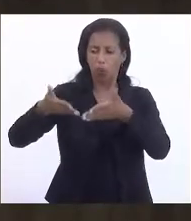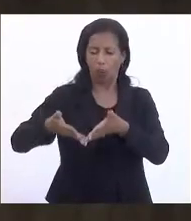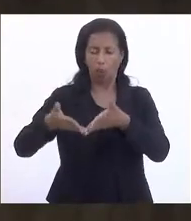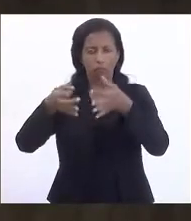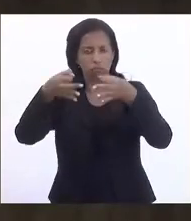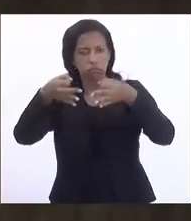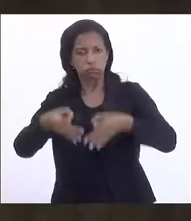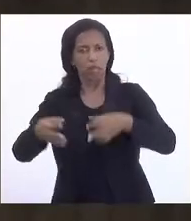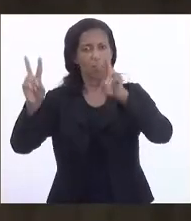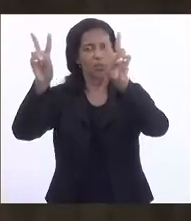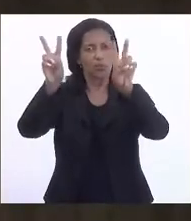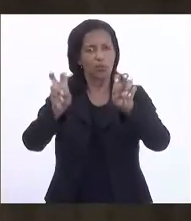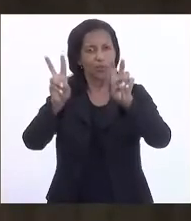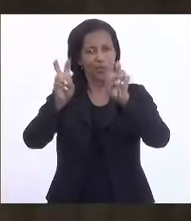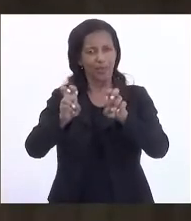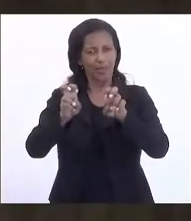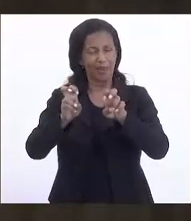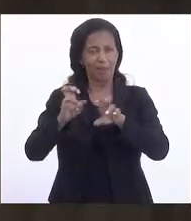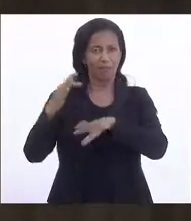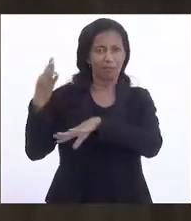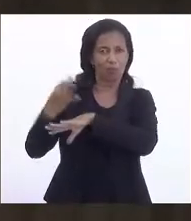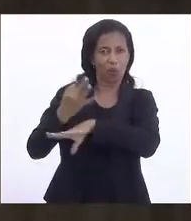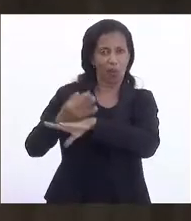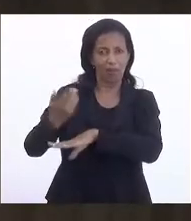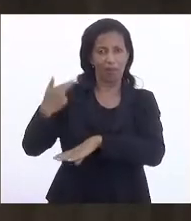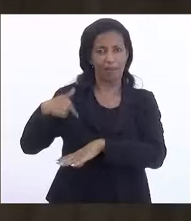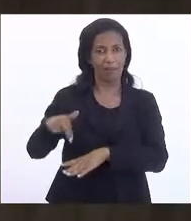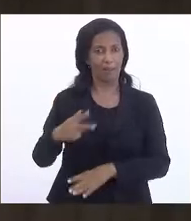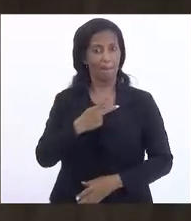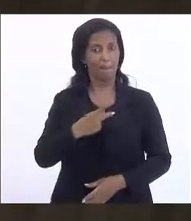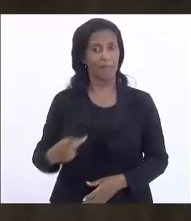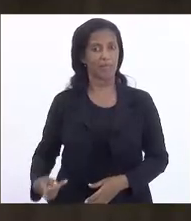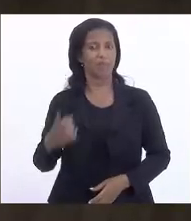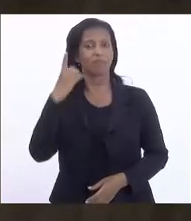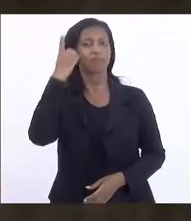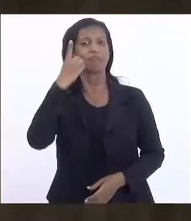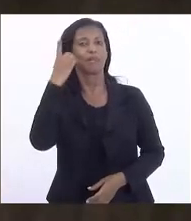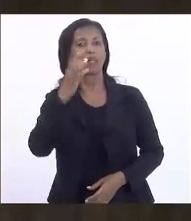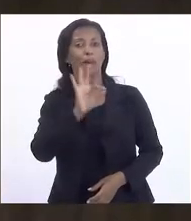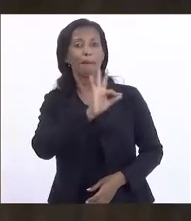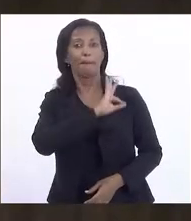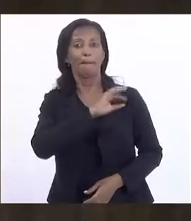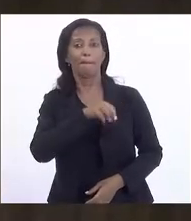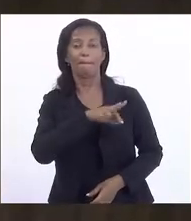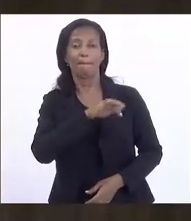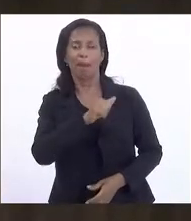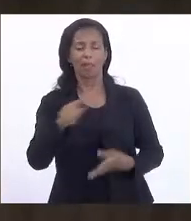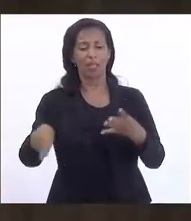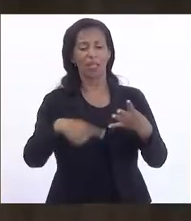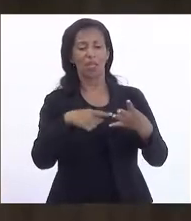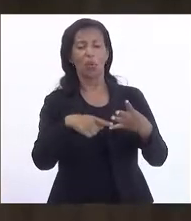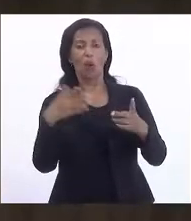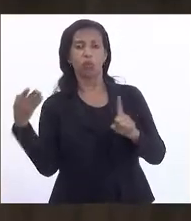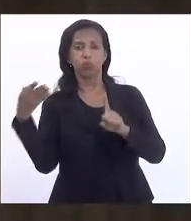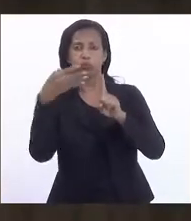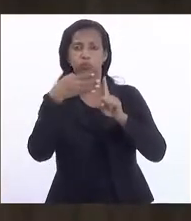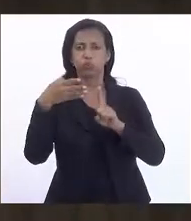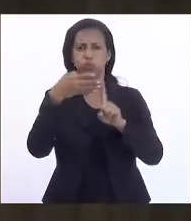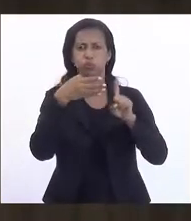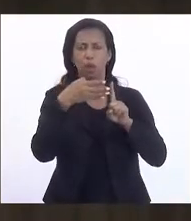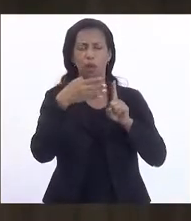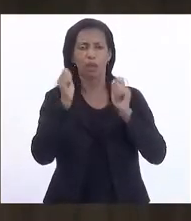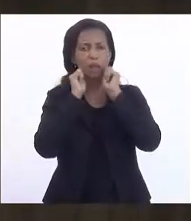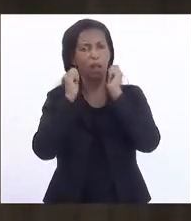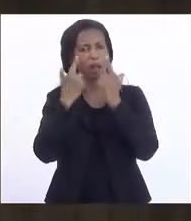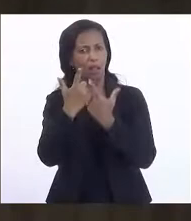sobre o tema da intolerância religiosa presidida pela deputada Marta Rocha. E um quarto exemplo foi o protagonismo que a Assembleia